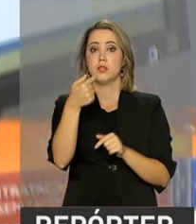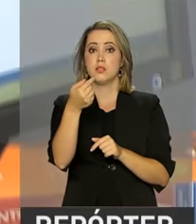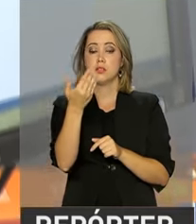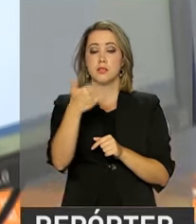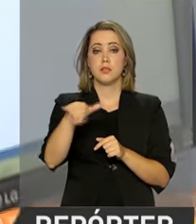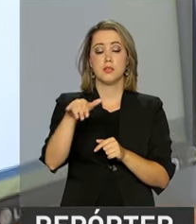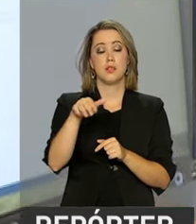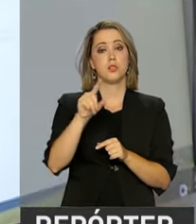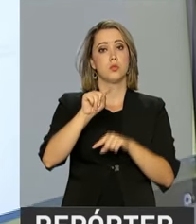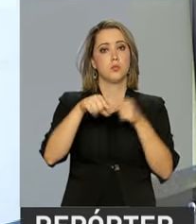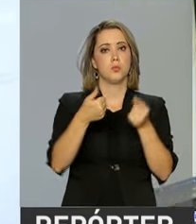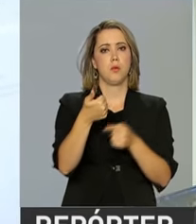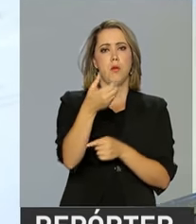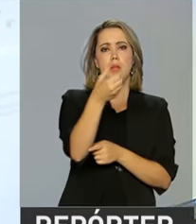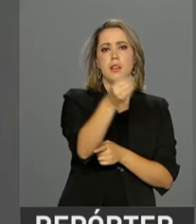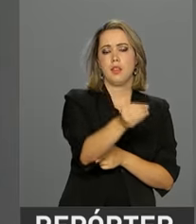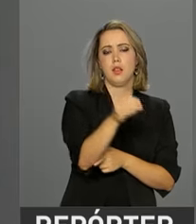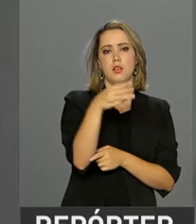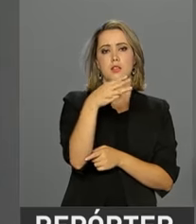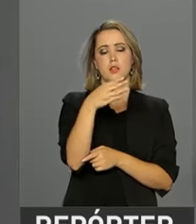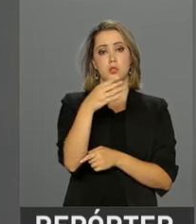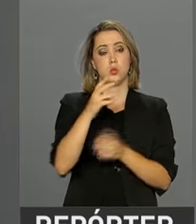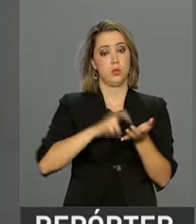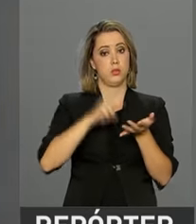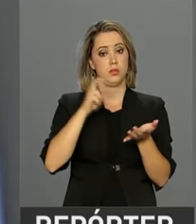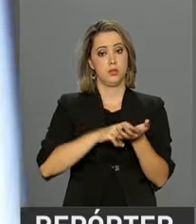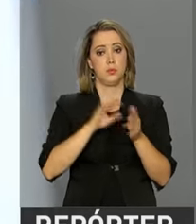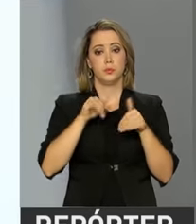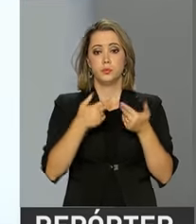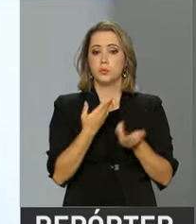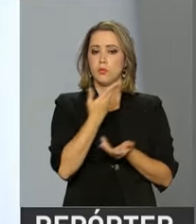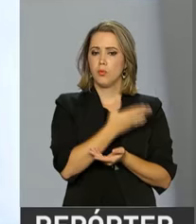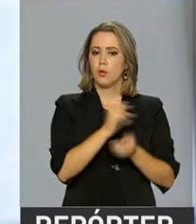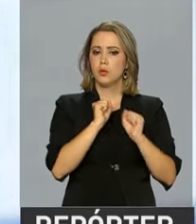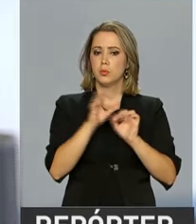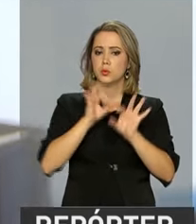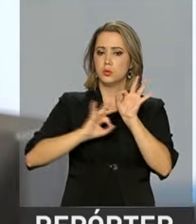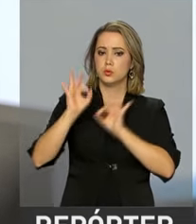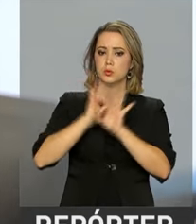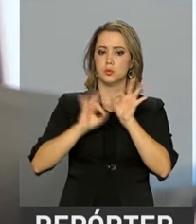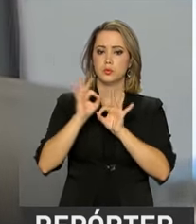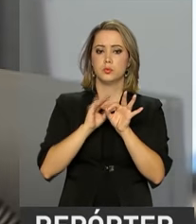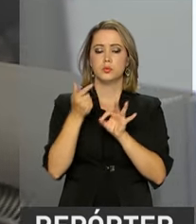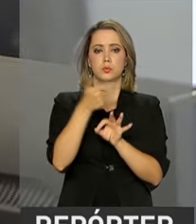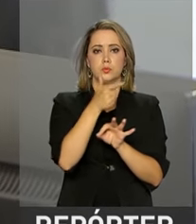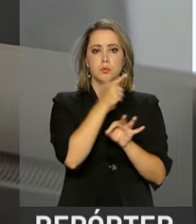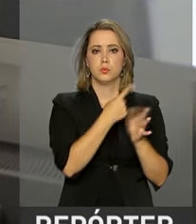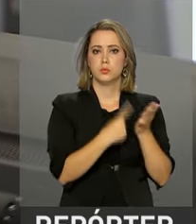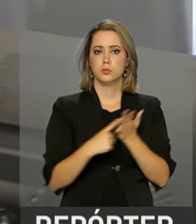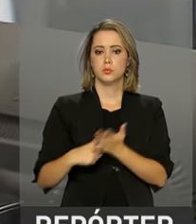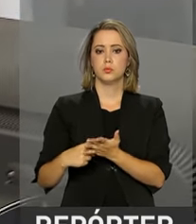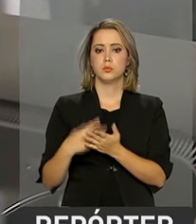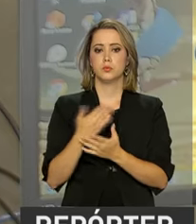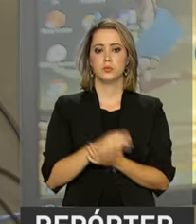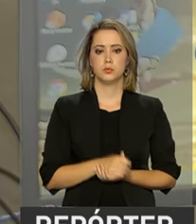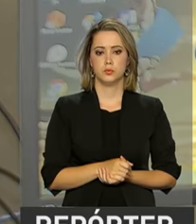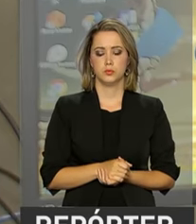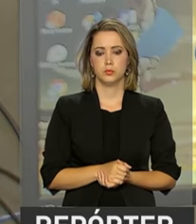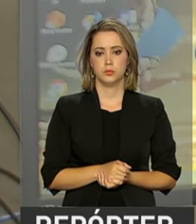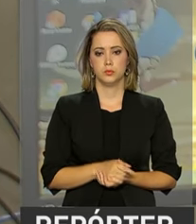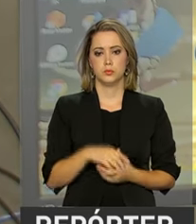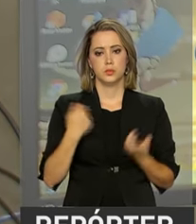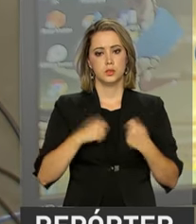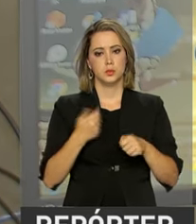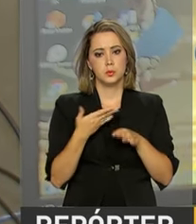7h30 e 10 horas da manhã. Com isso, a auditora consegue se organizar para outros compromissos. Você precisa de um